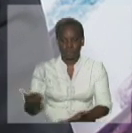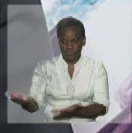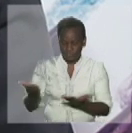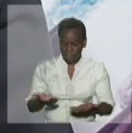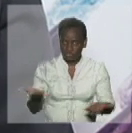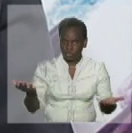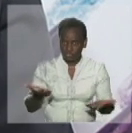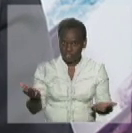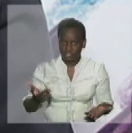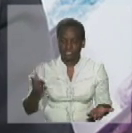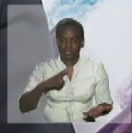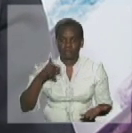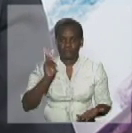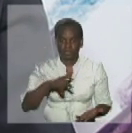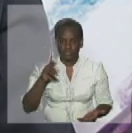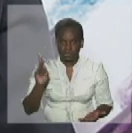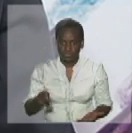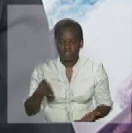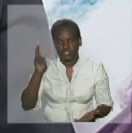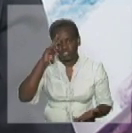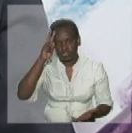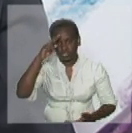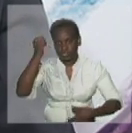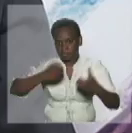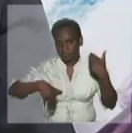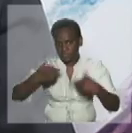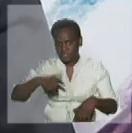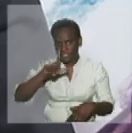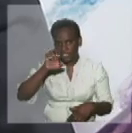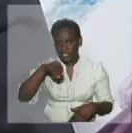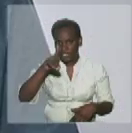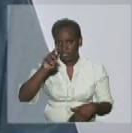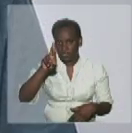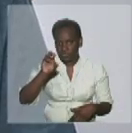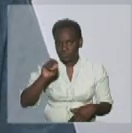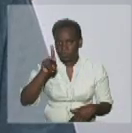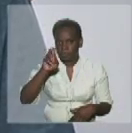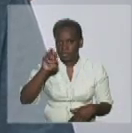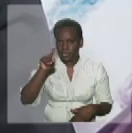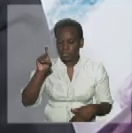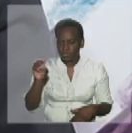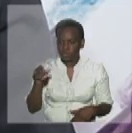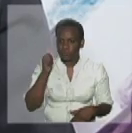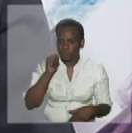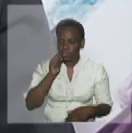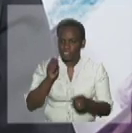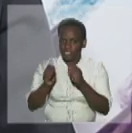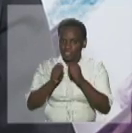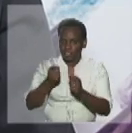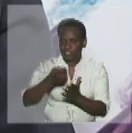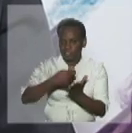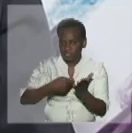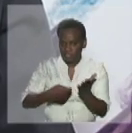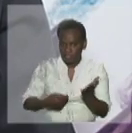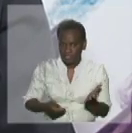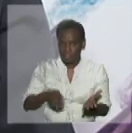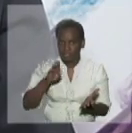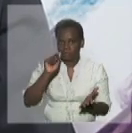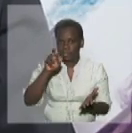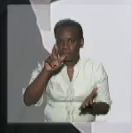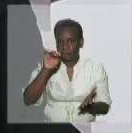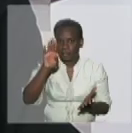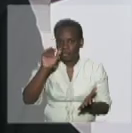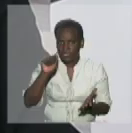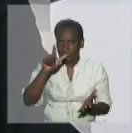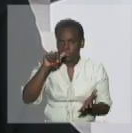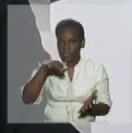Meus convidados de hoje são o professor, contador de histórias Leandro Pedro e a jornalista, escritora